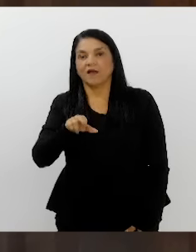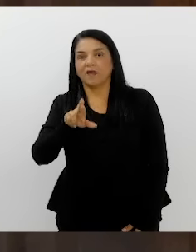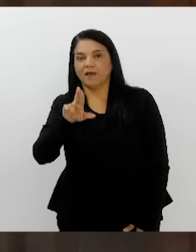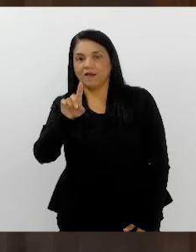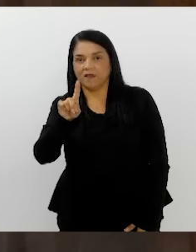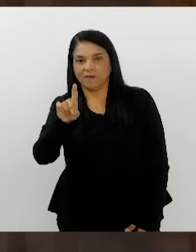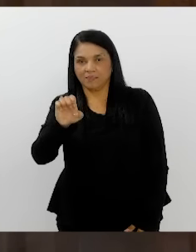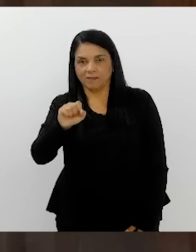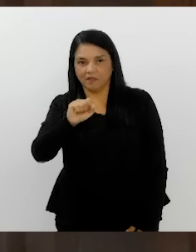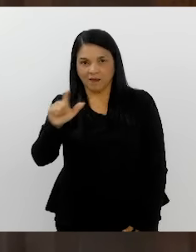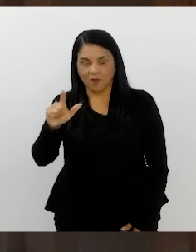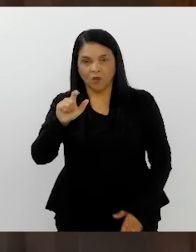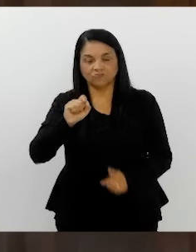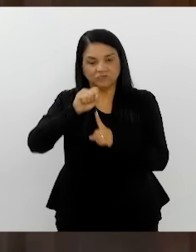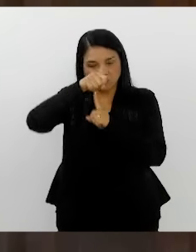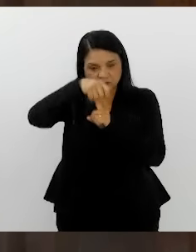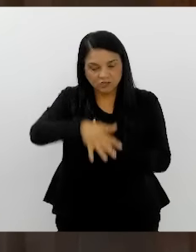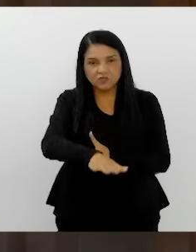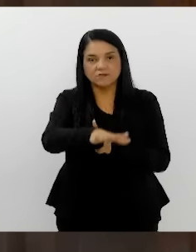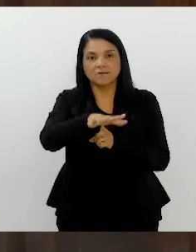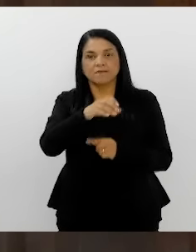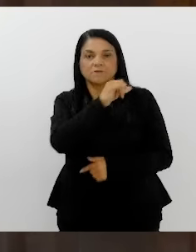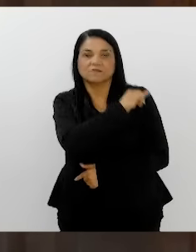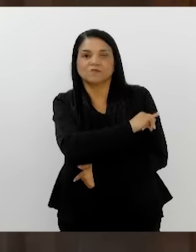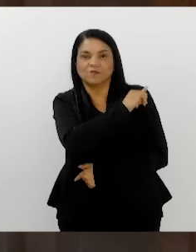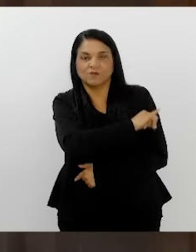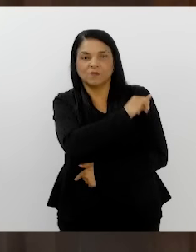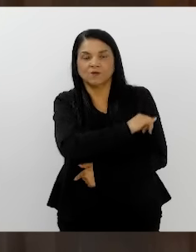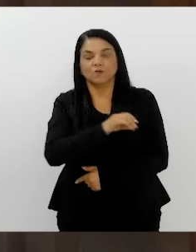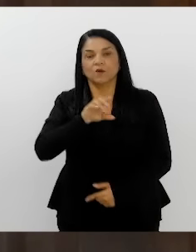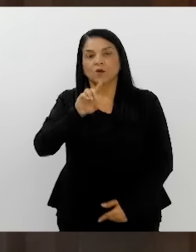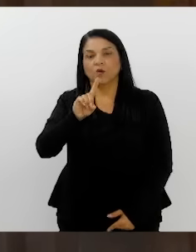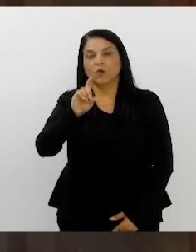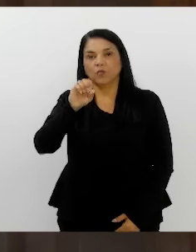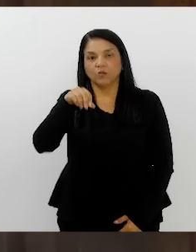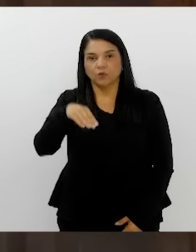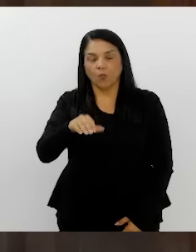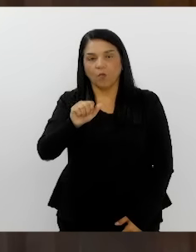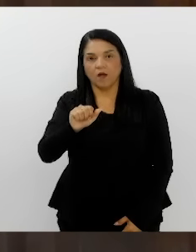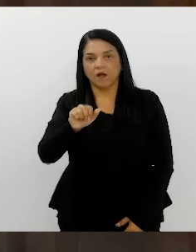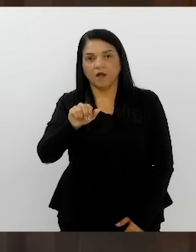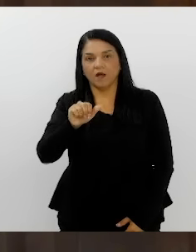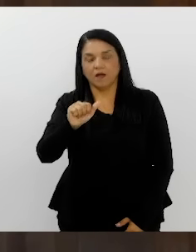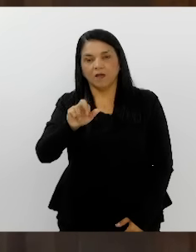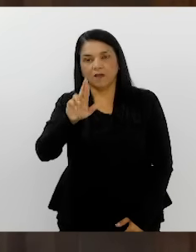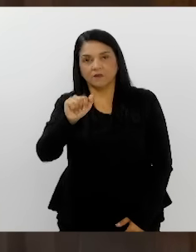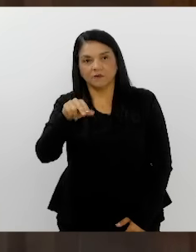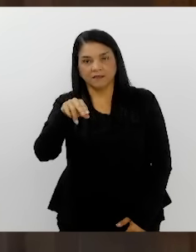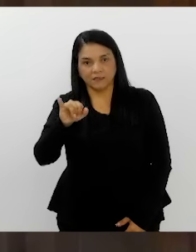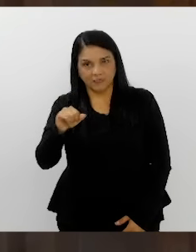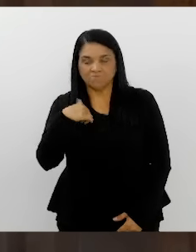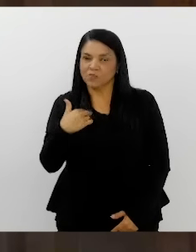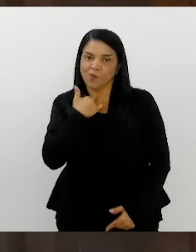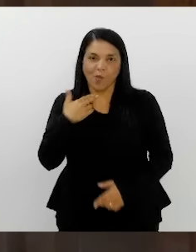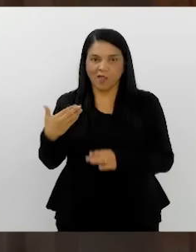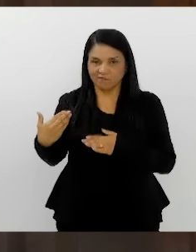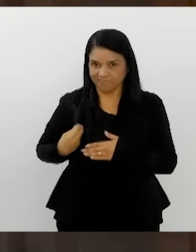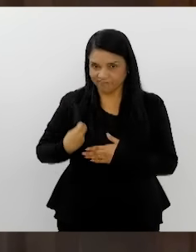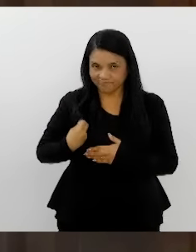da Arquidiocese do Rio de Janeiro, Dom Orani João Tempesta, que não pôde estar presente, mas enviou uma